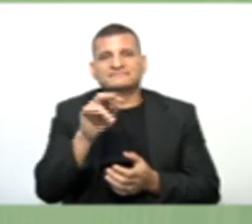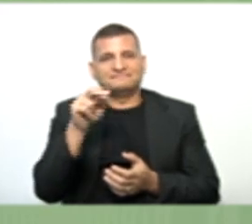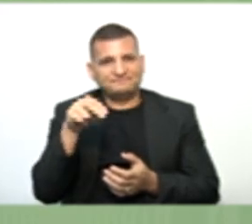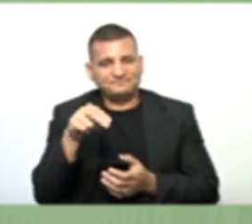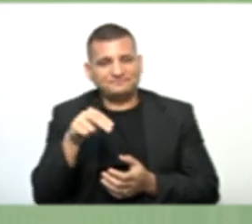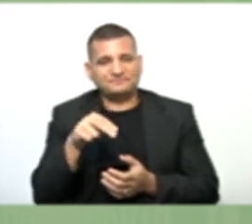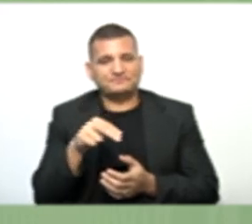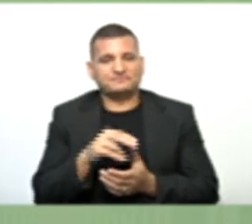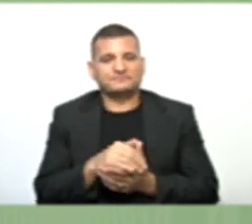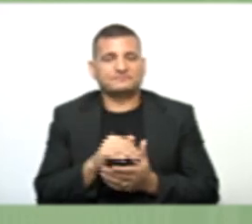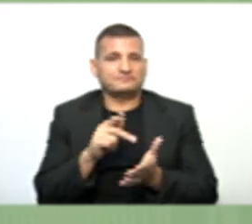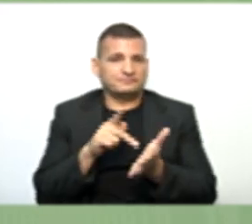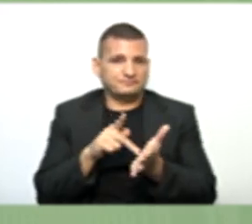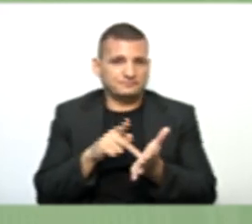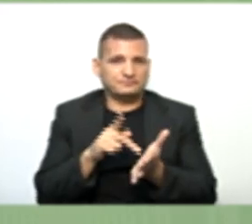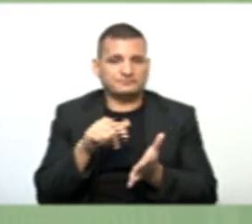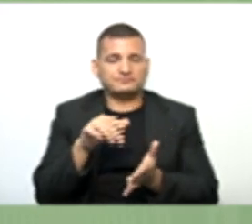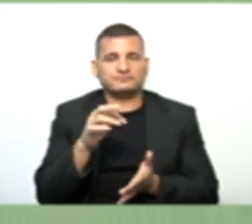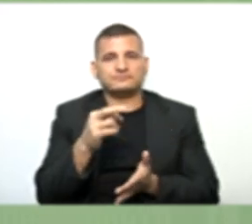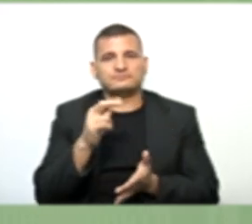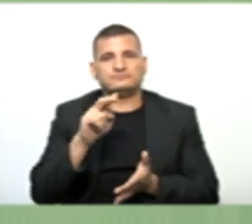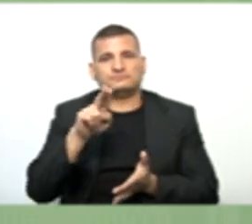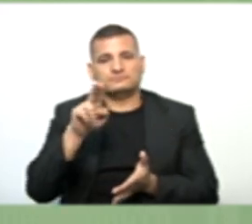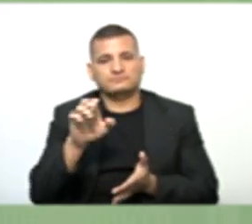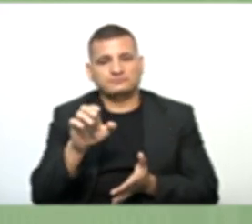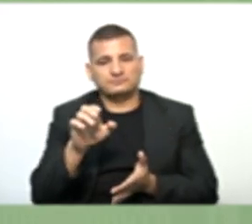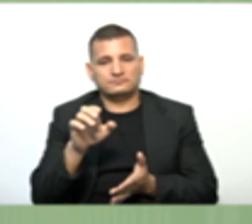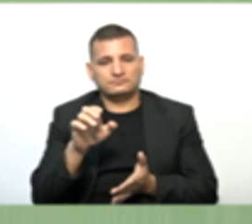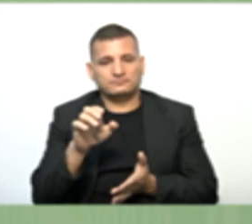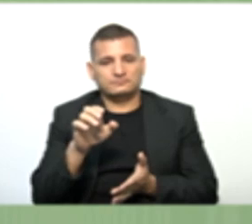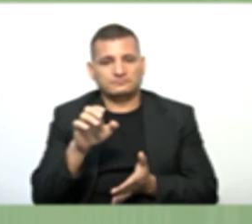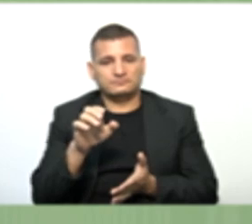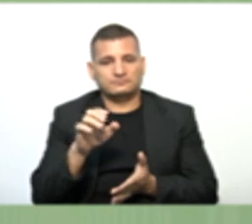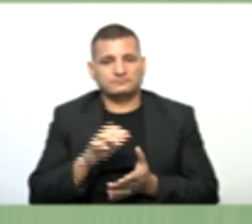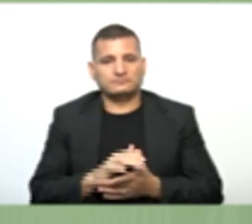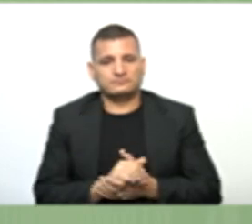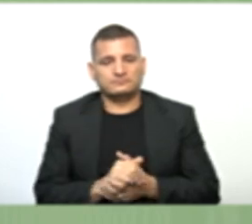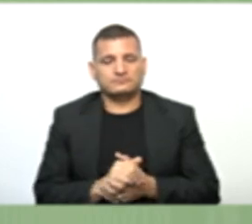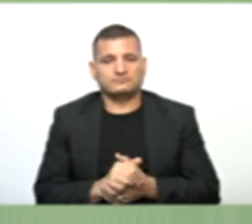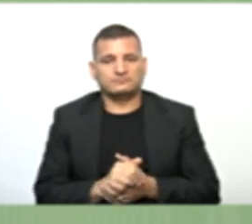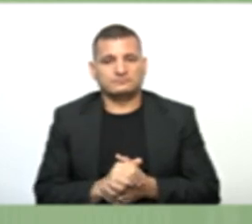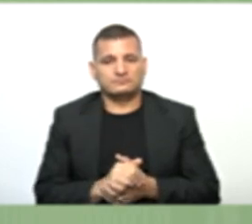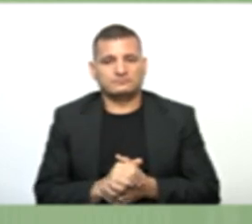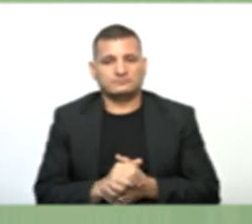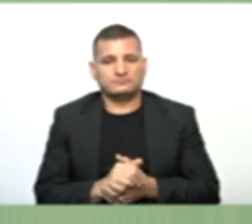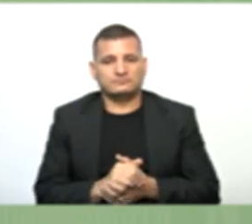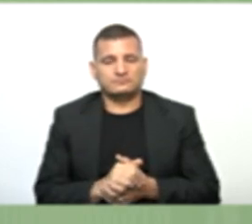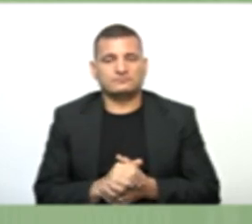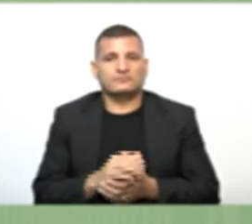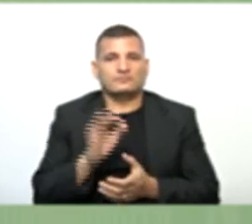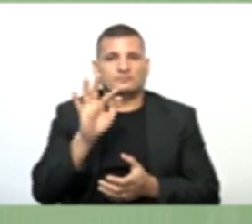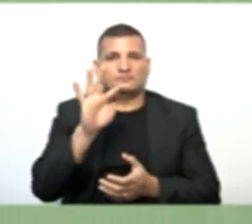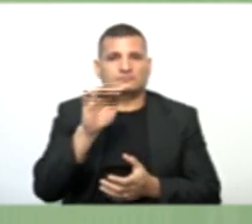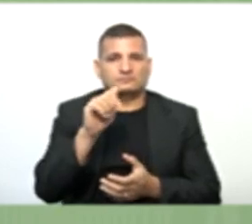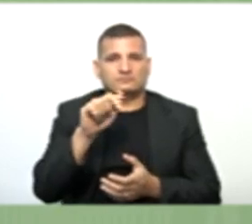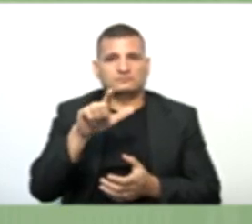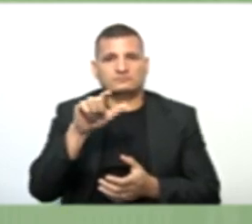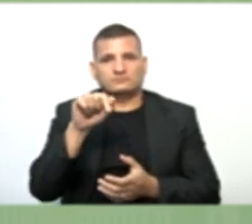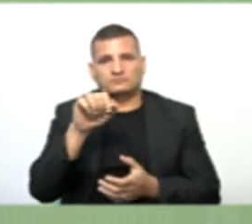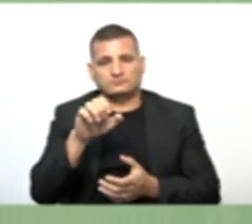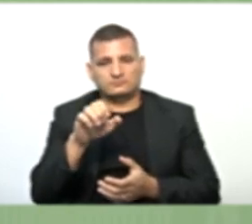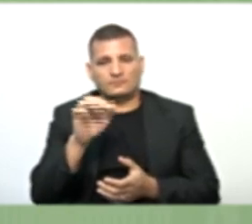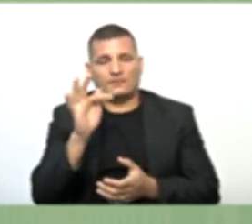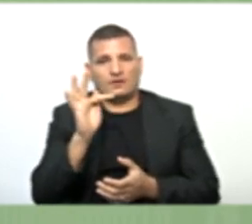ser T maiúsculo e o resto da palavra em minúsculo. E o false, o F